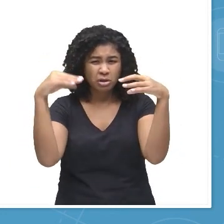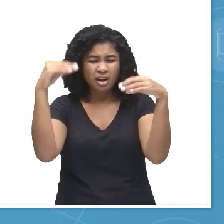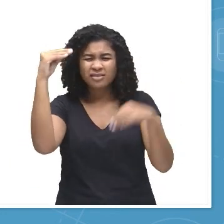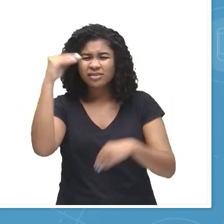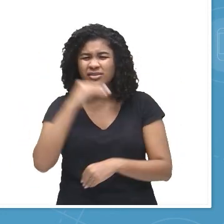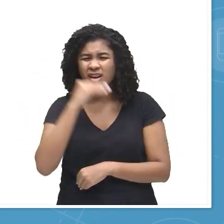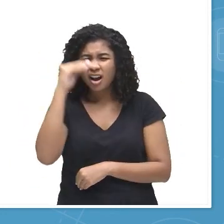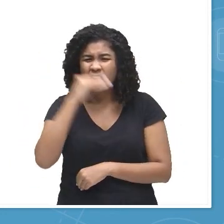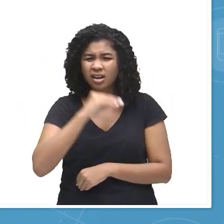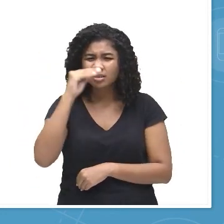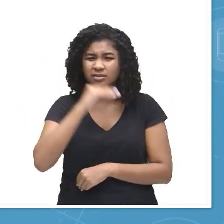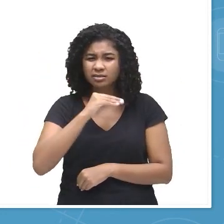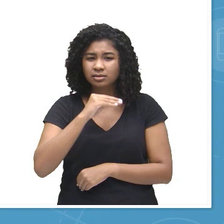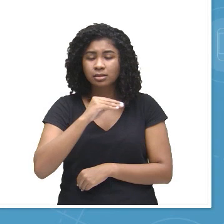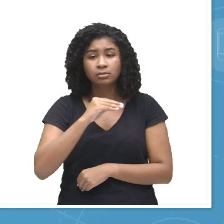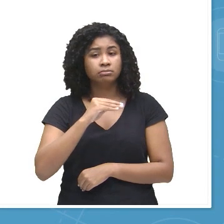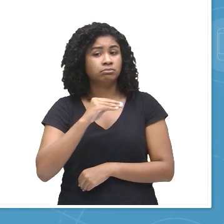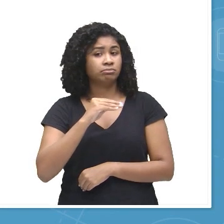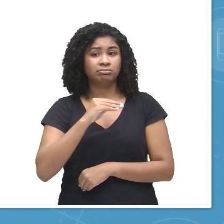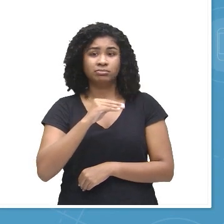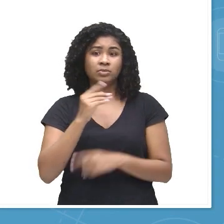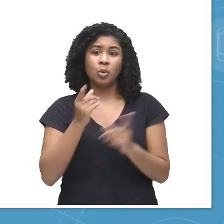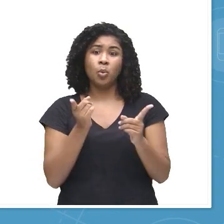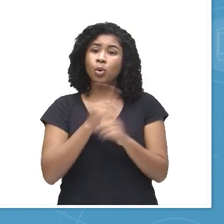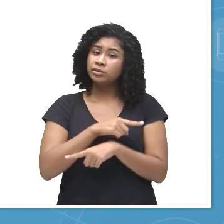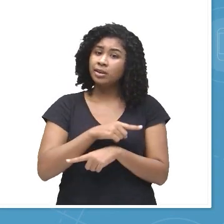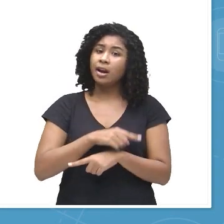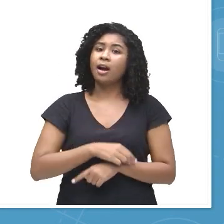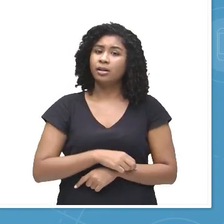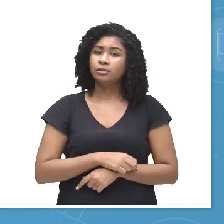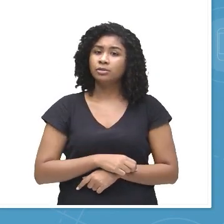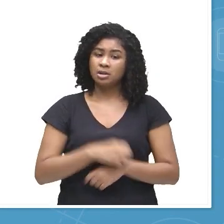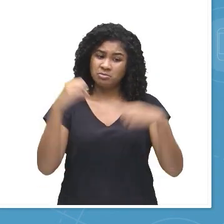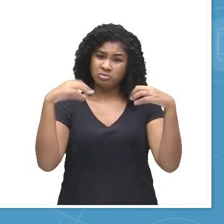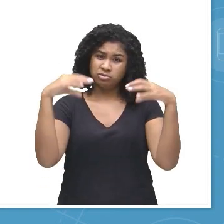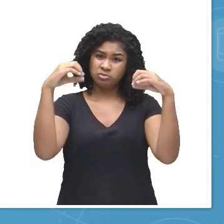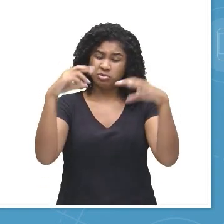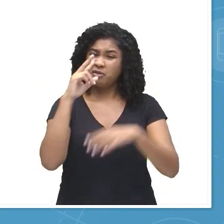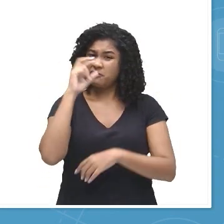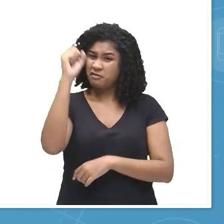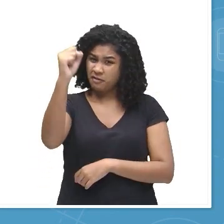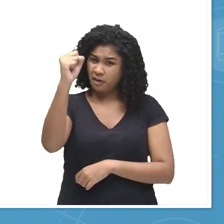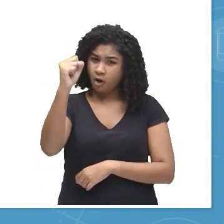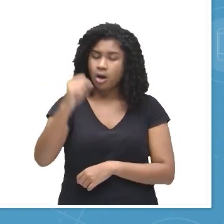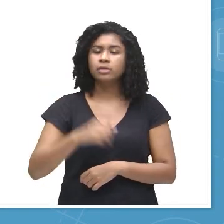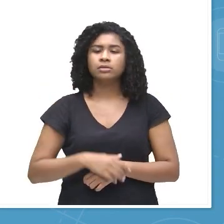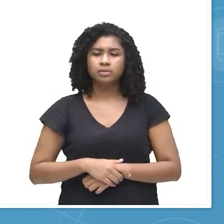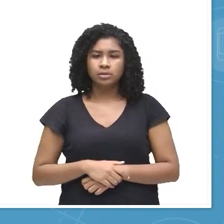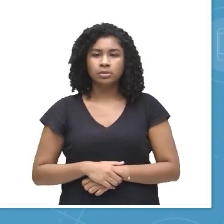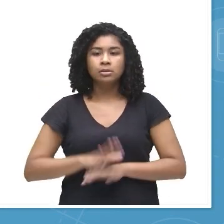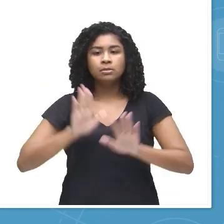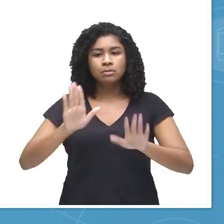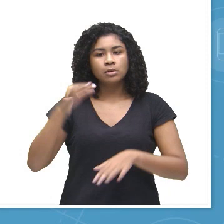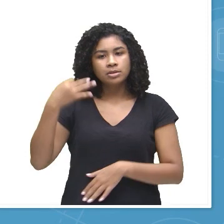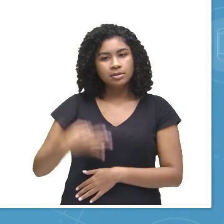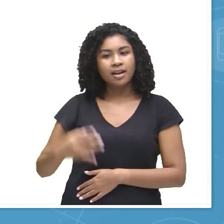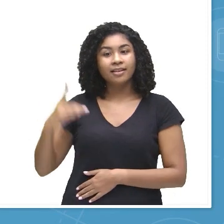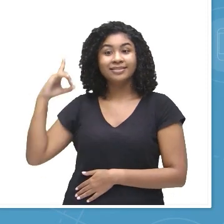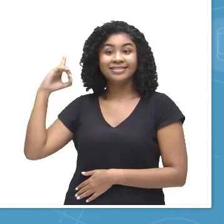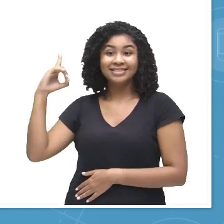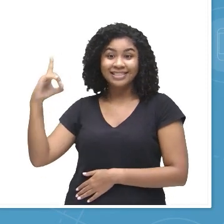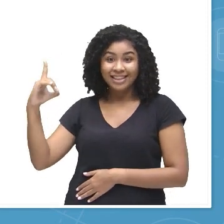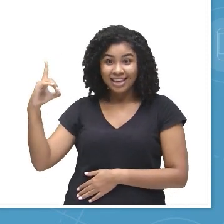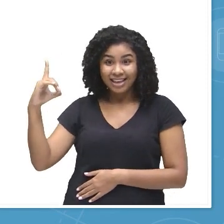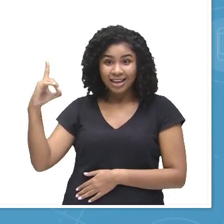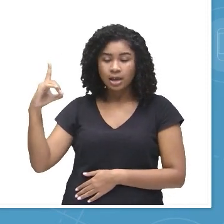que acontece? Acontece muita iluminação, né? Então, a letra D, pelo excesso de iluminação